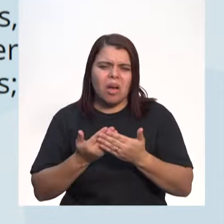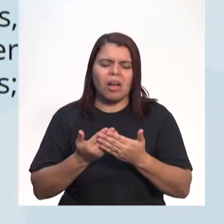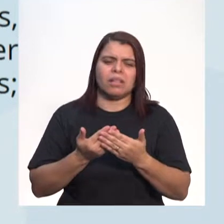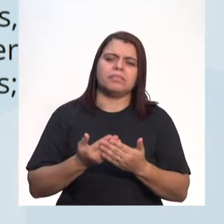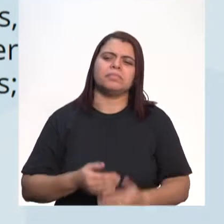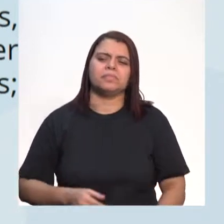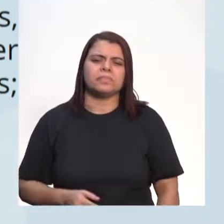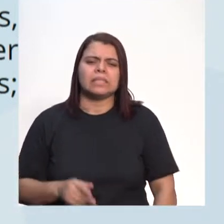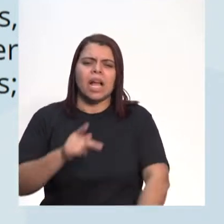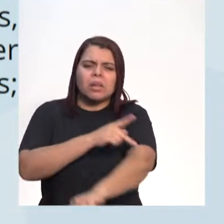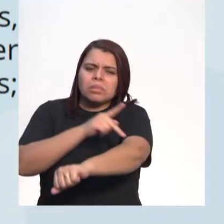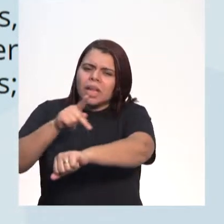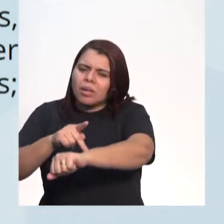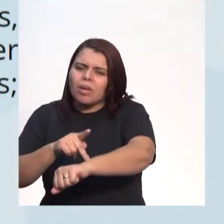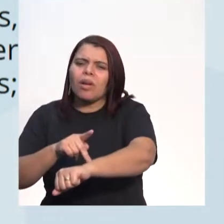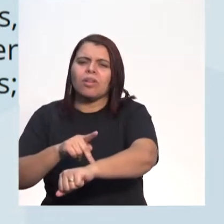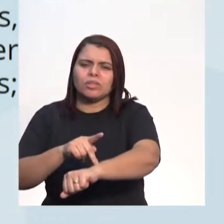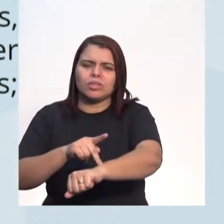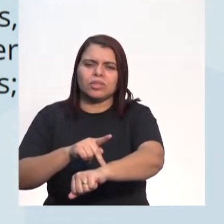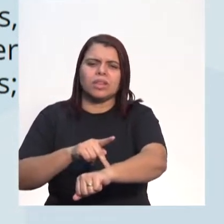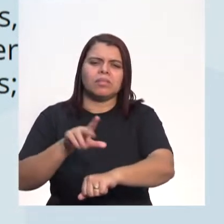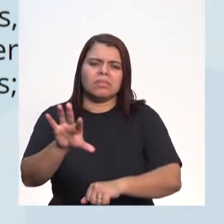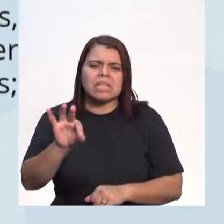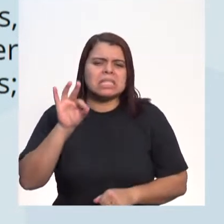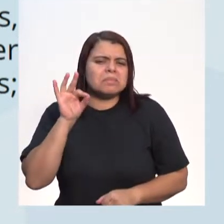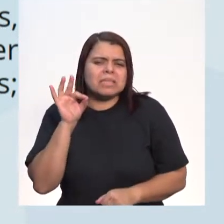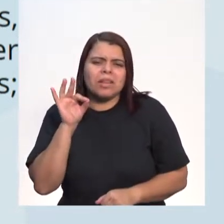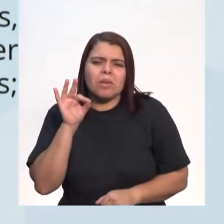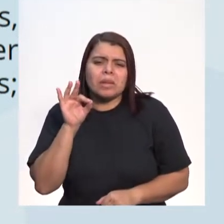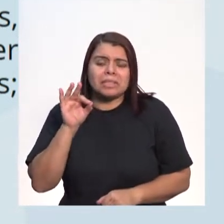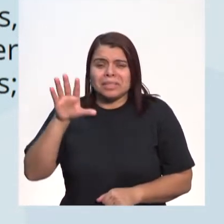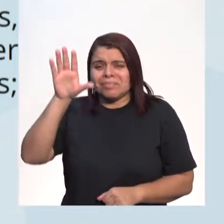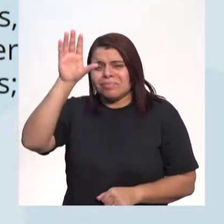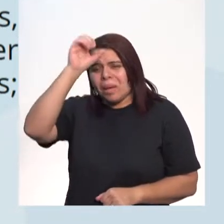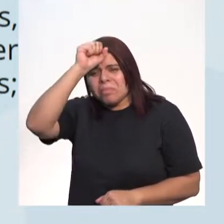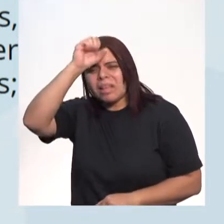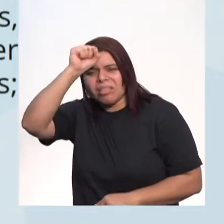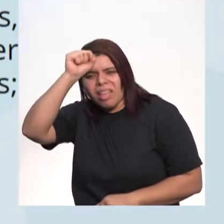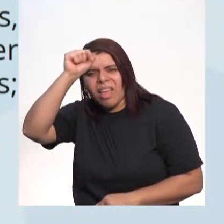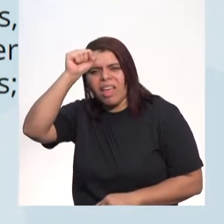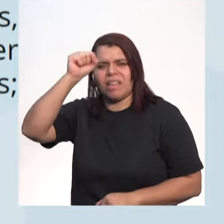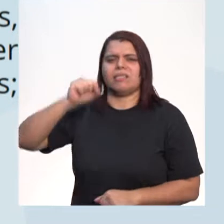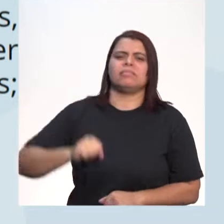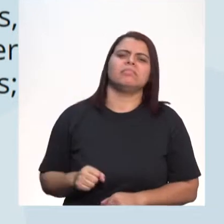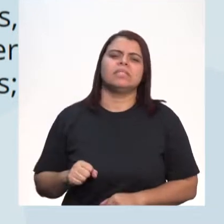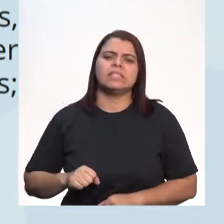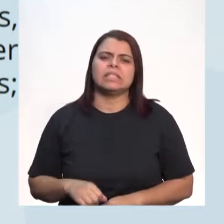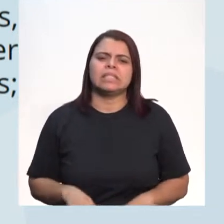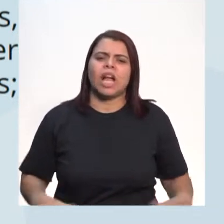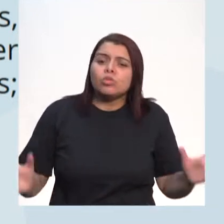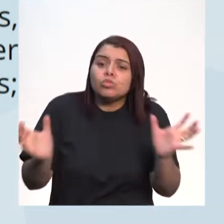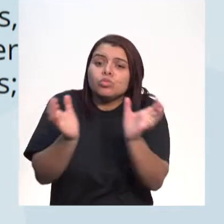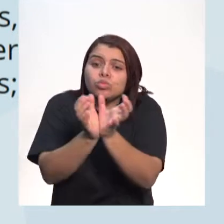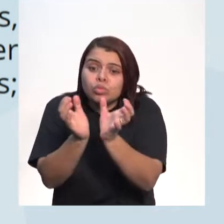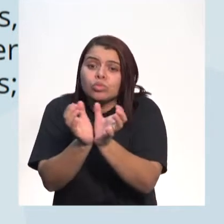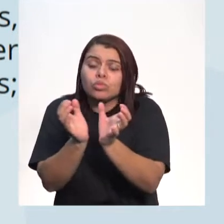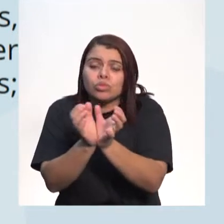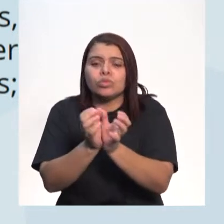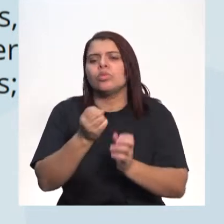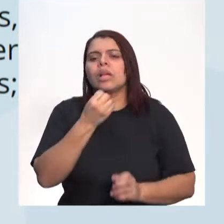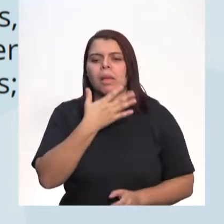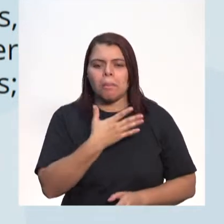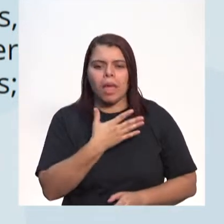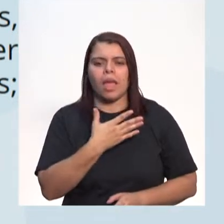pedagógicas, preferencialmente para formação e estudo, de caráter coletivo, bem como para o atendimento